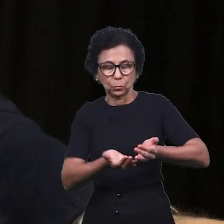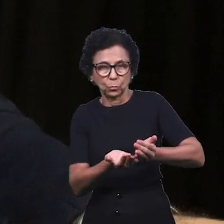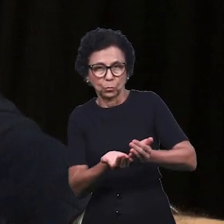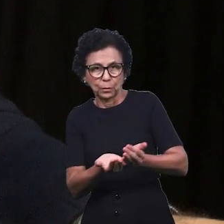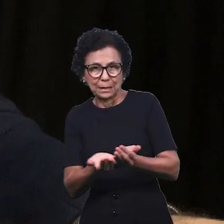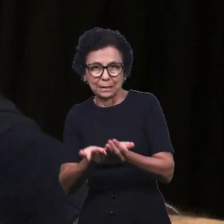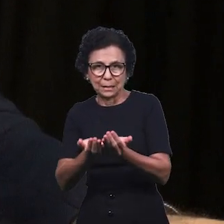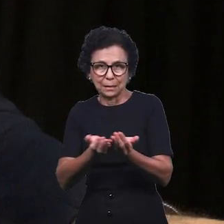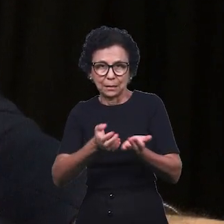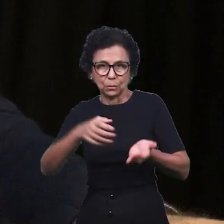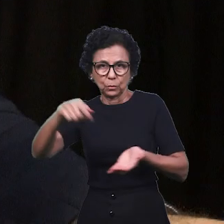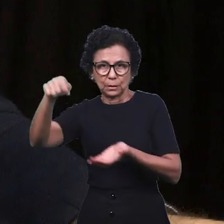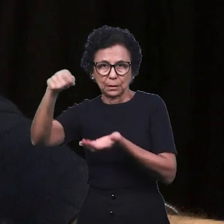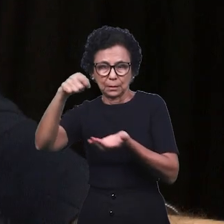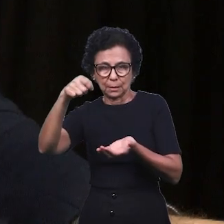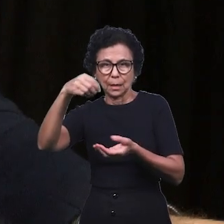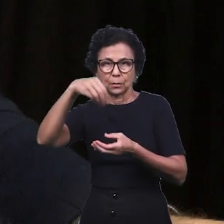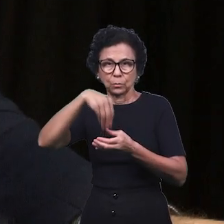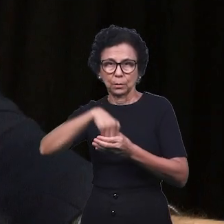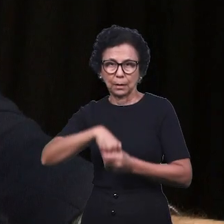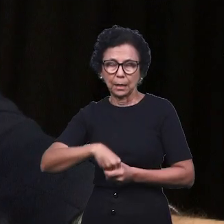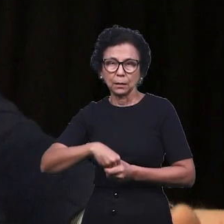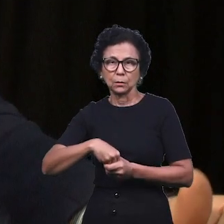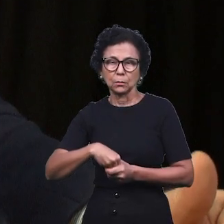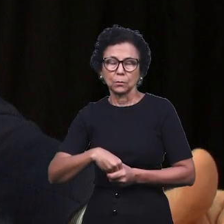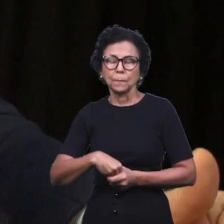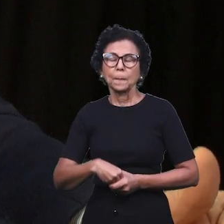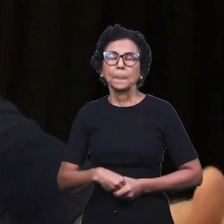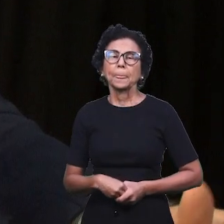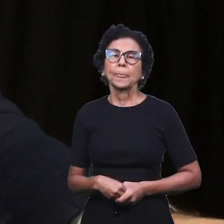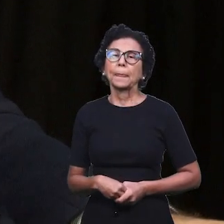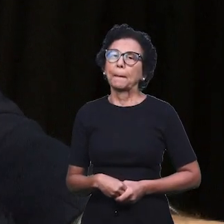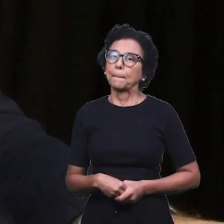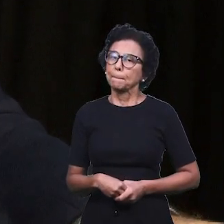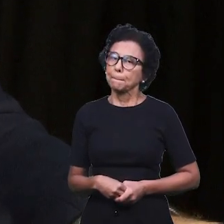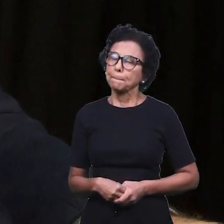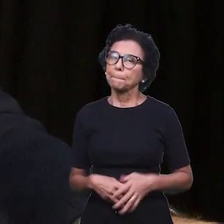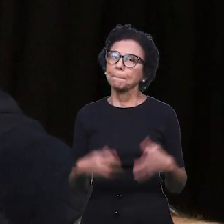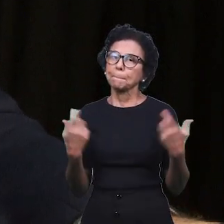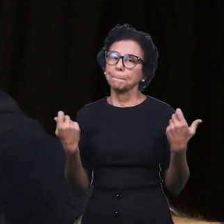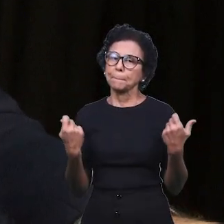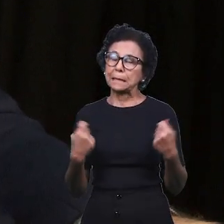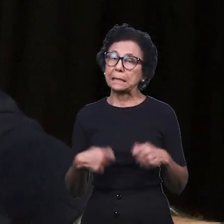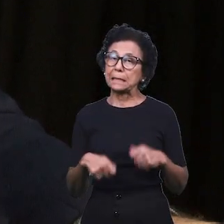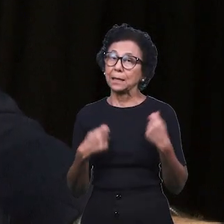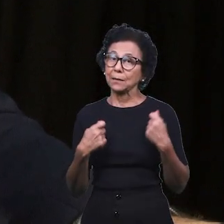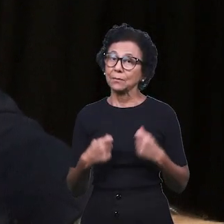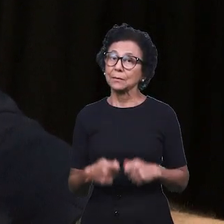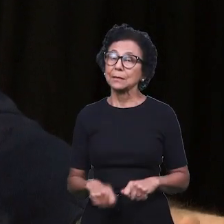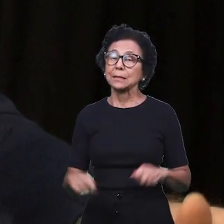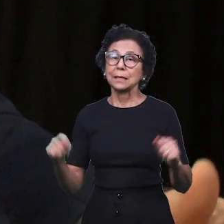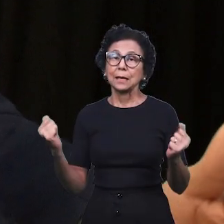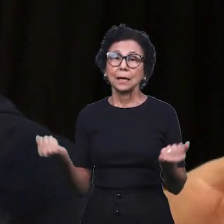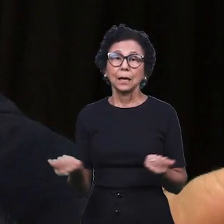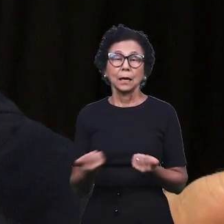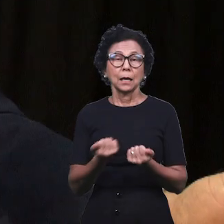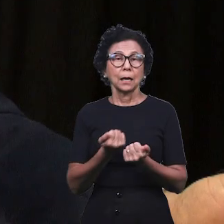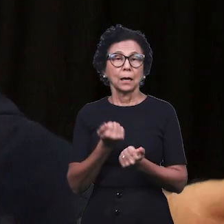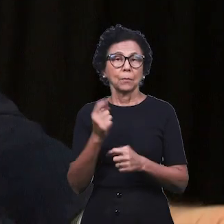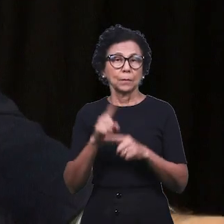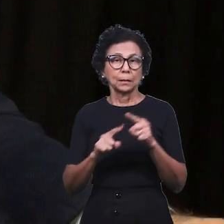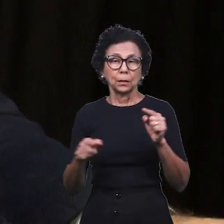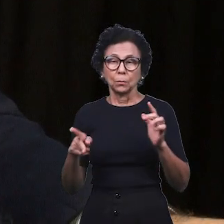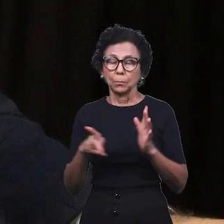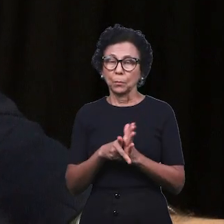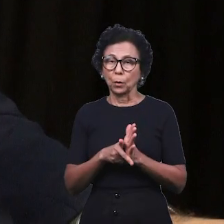fogo estranho. Deus tratava com juízo se isso ocorresse, na verdade, como uma vez